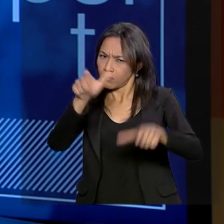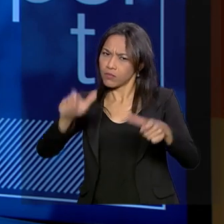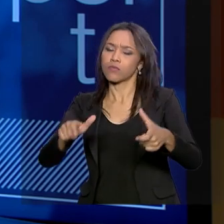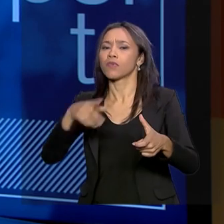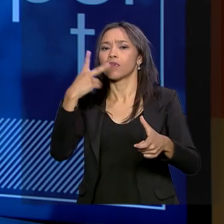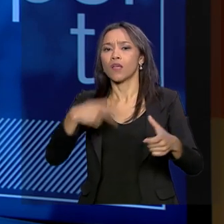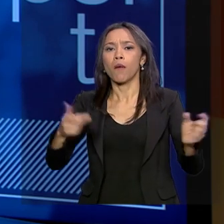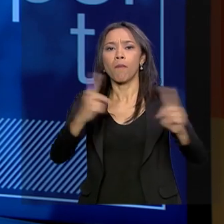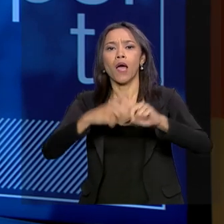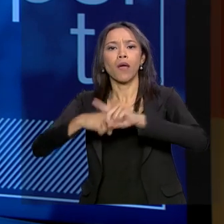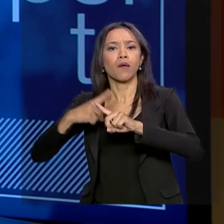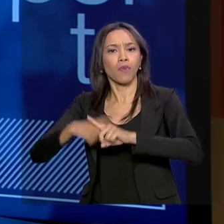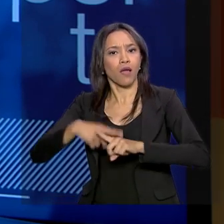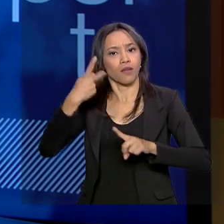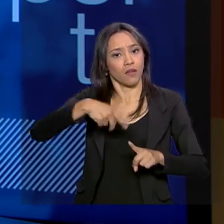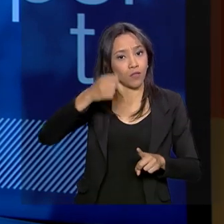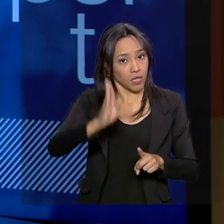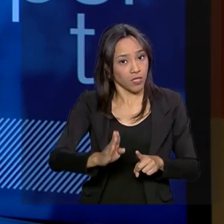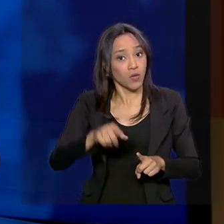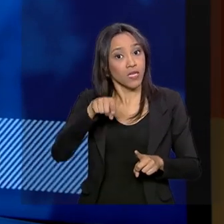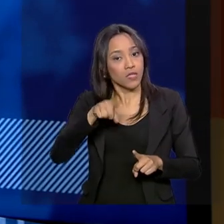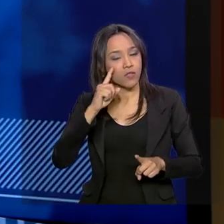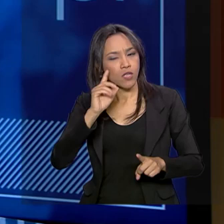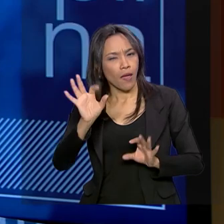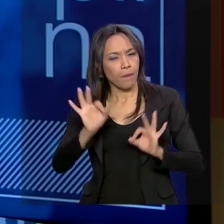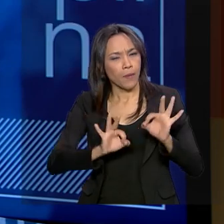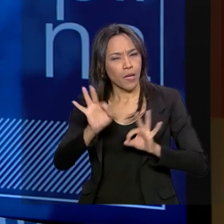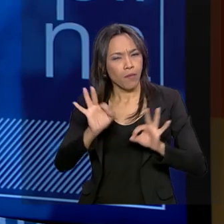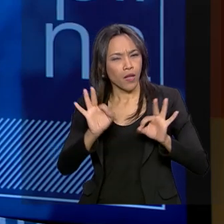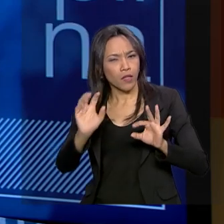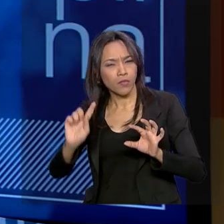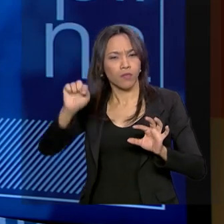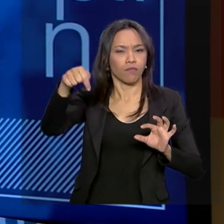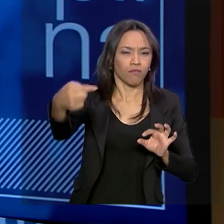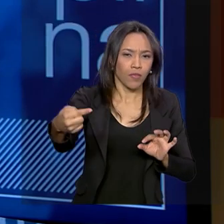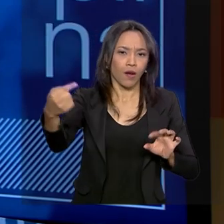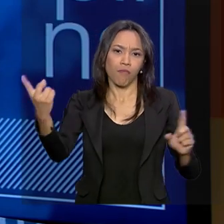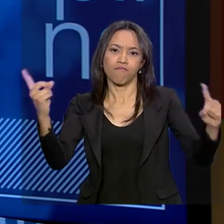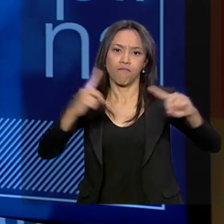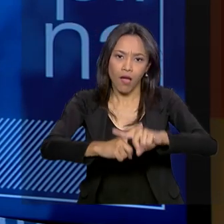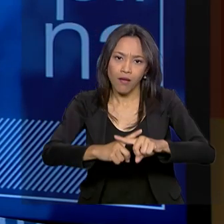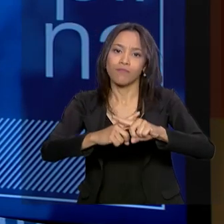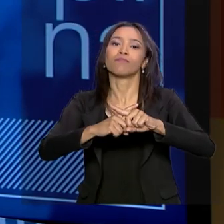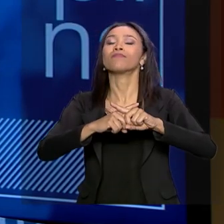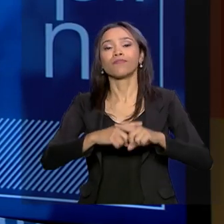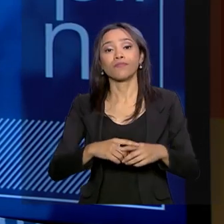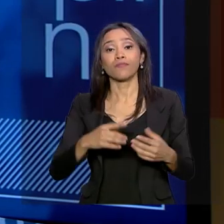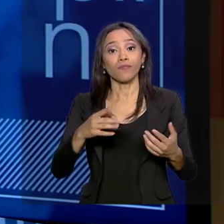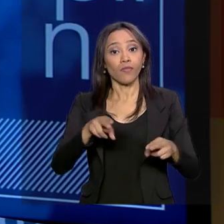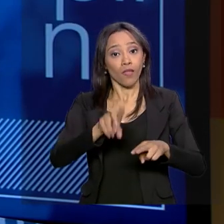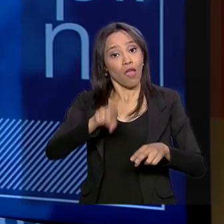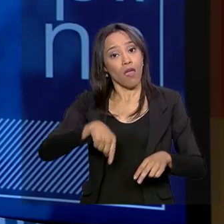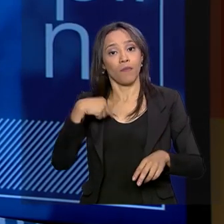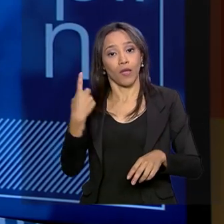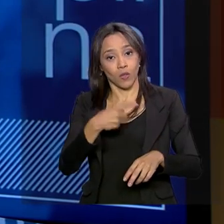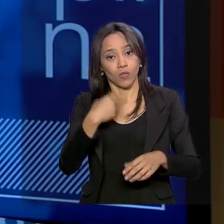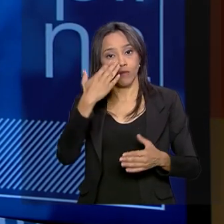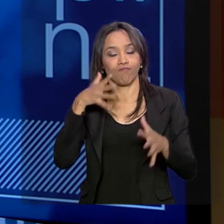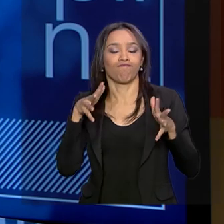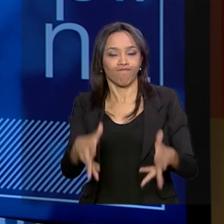visam exatamente a preparação para os Jogos Olímpicos. Então, é essa a nossa participação. Creio